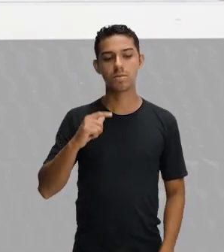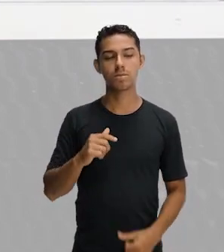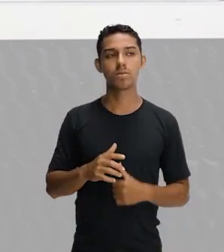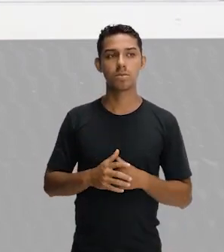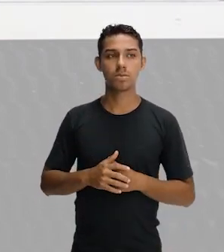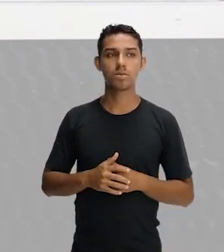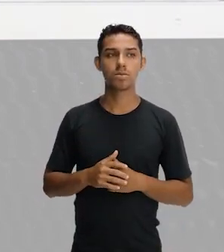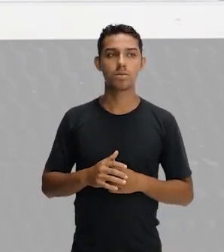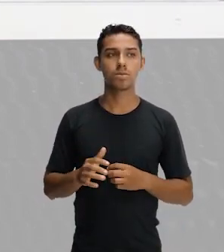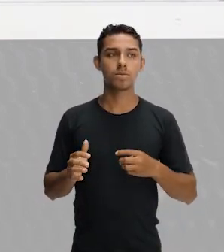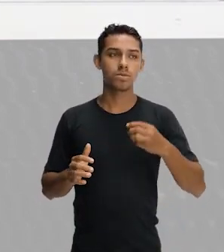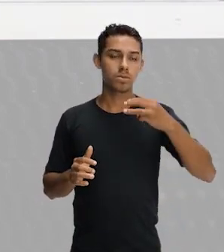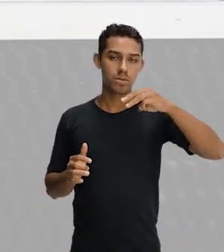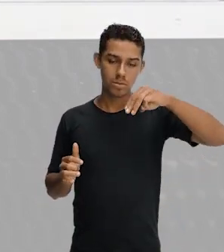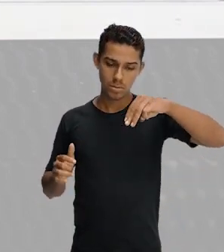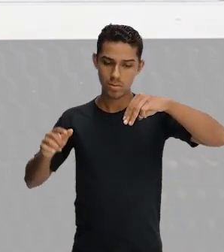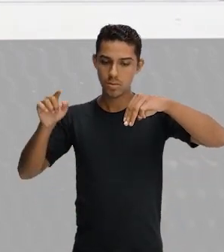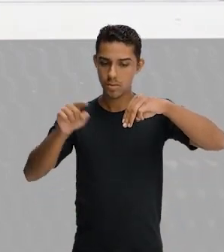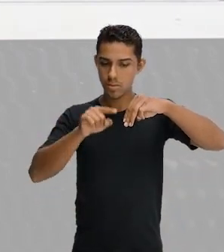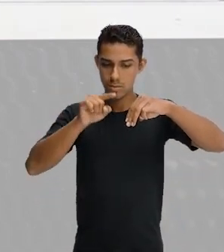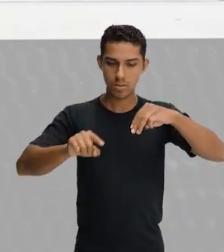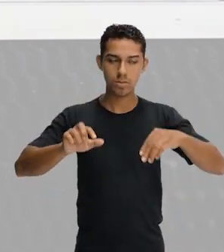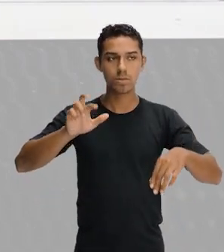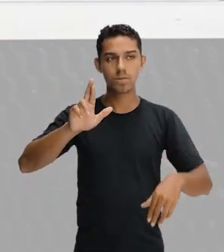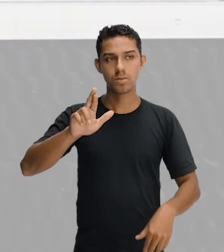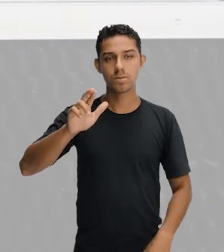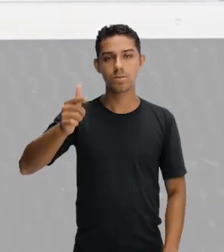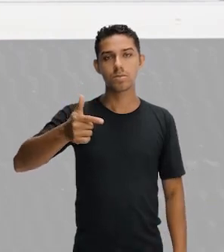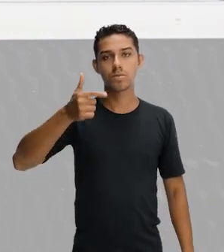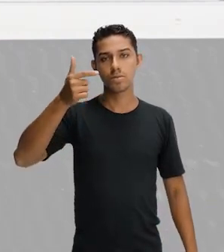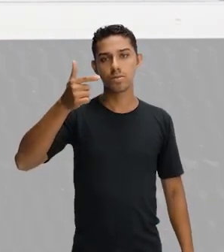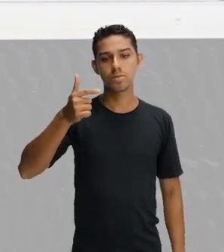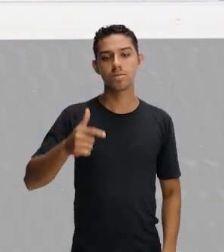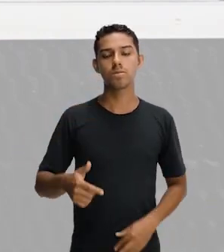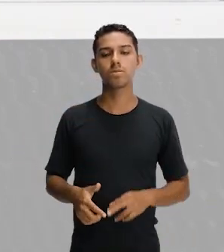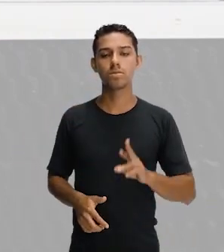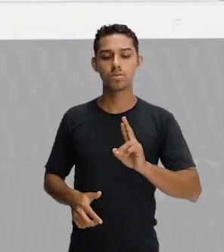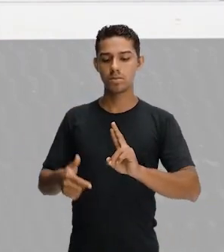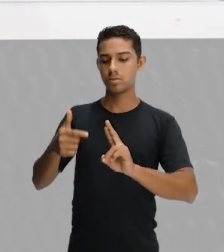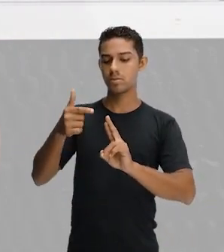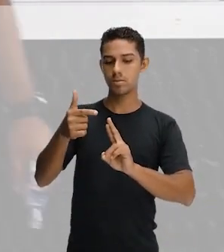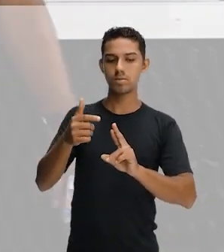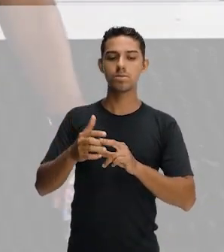vezes o raio ao quadrado, certo?